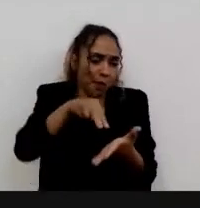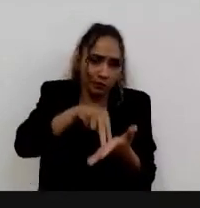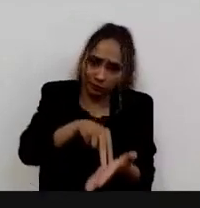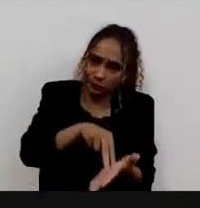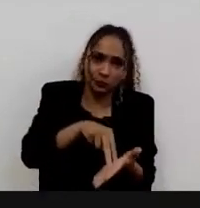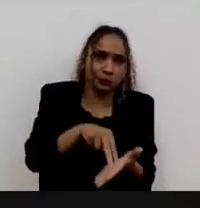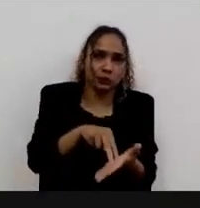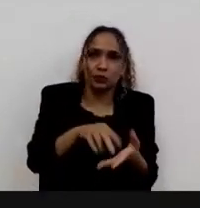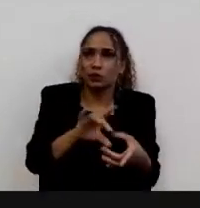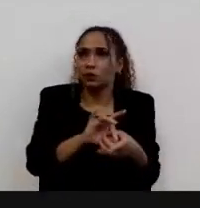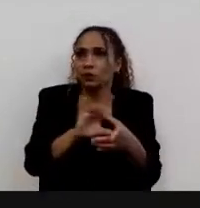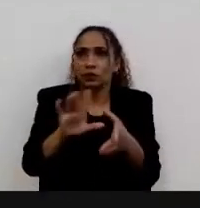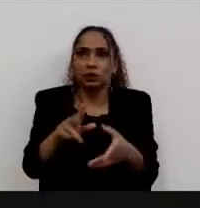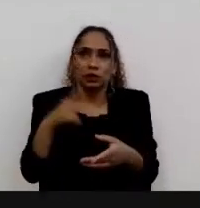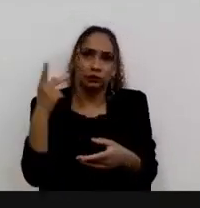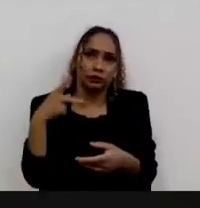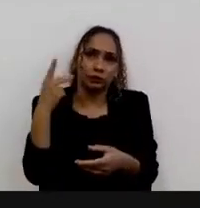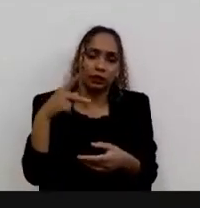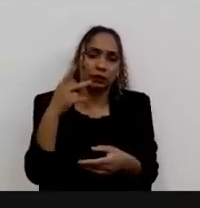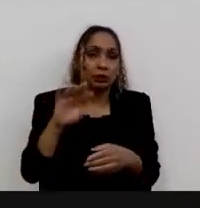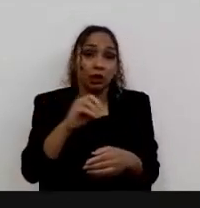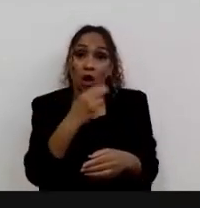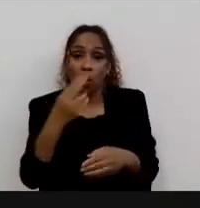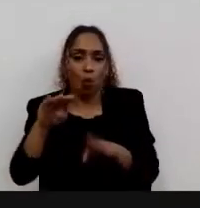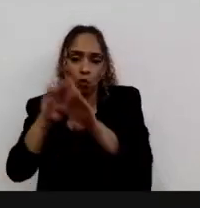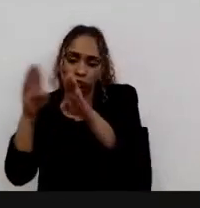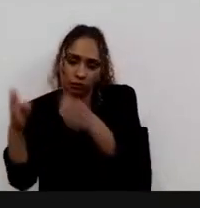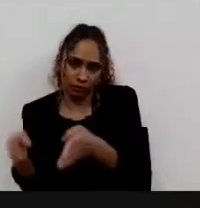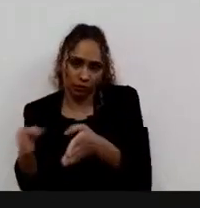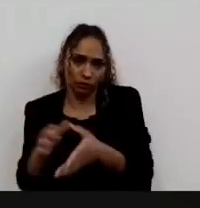manifestação livremente do parlamentar ou do gabinete.